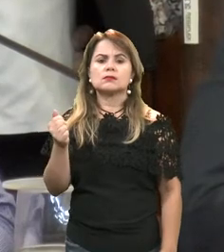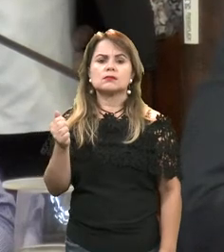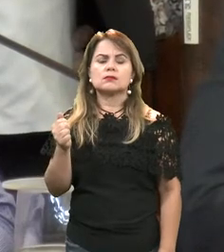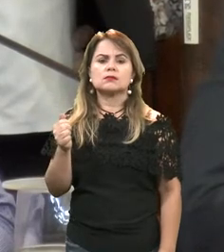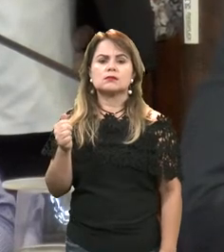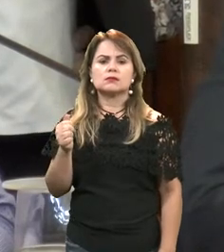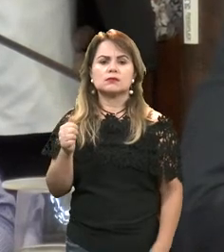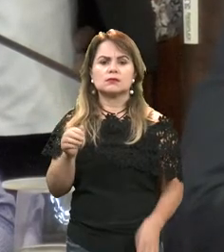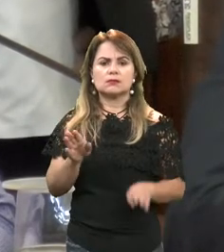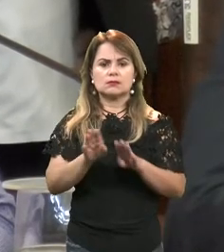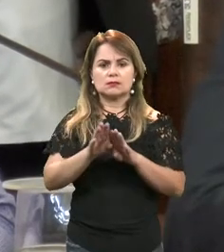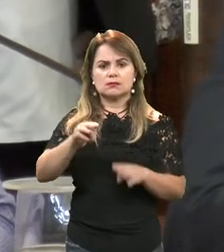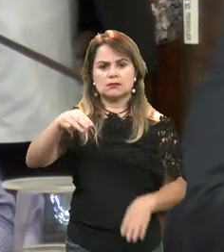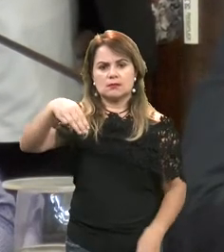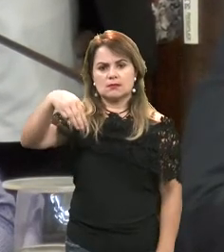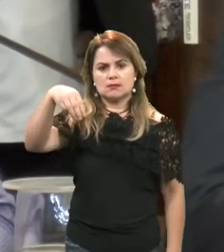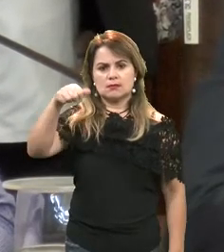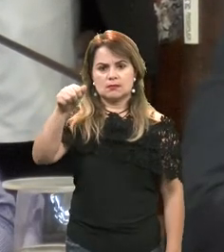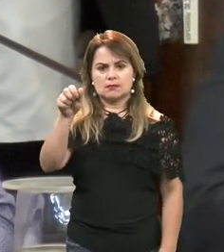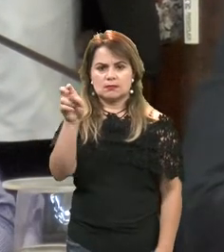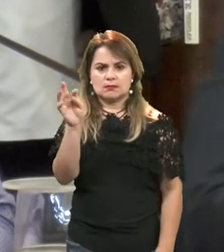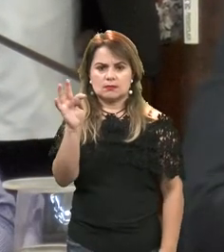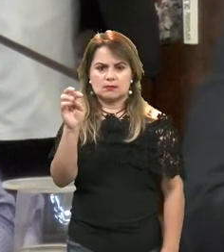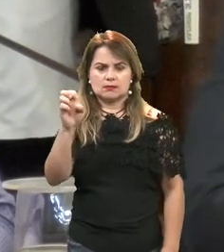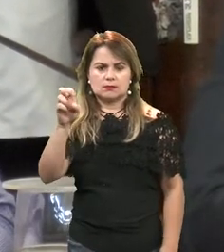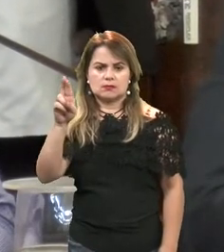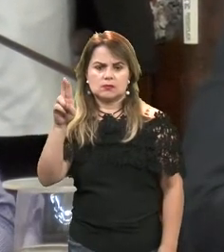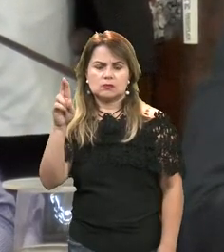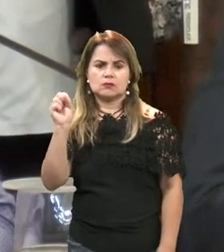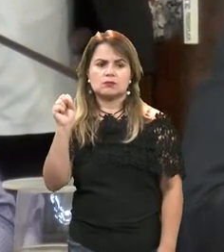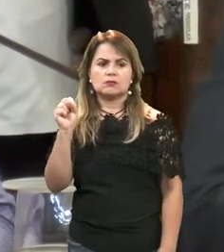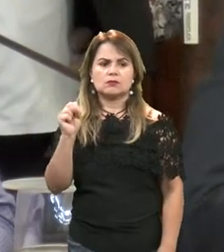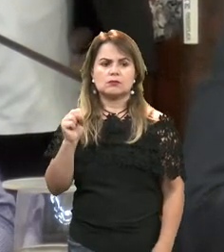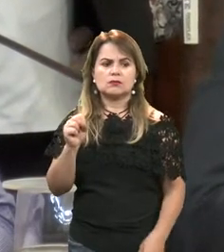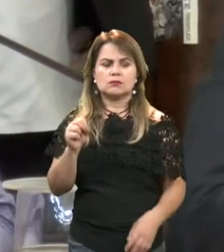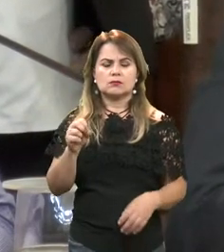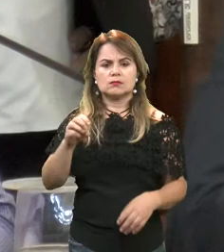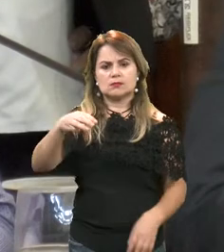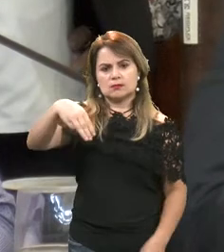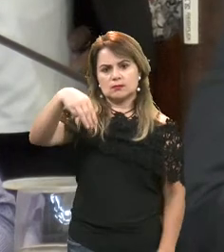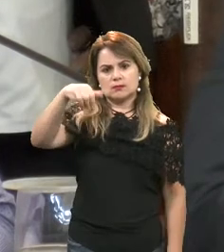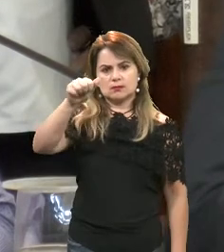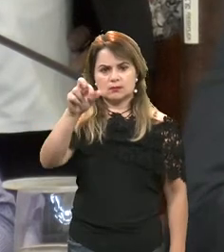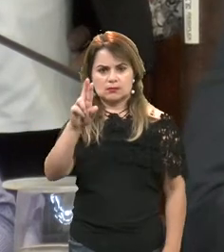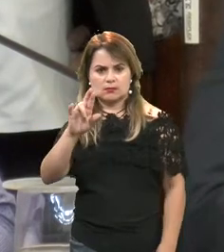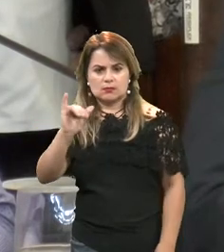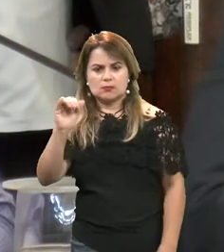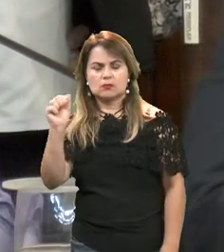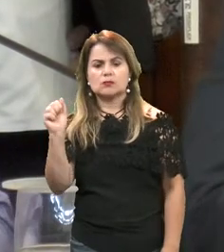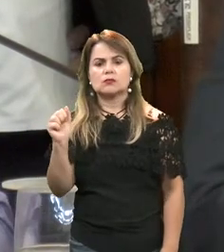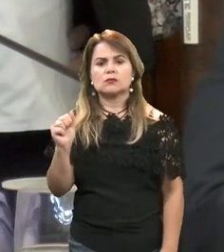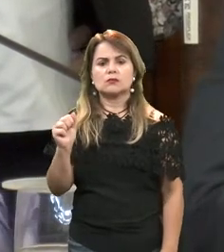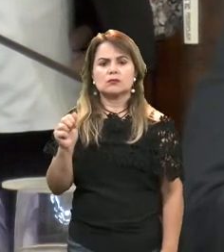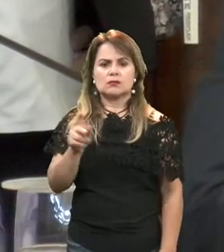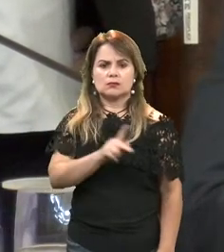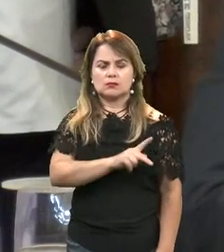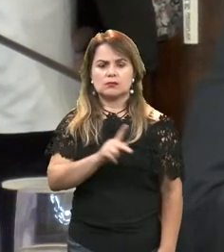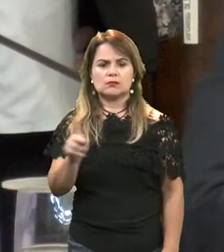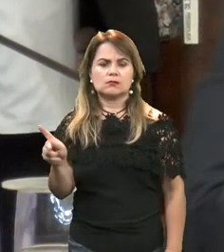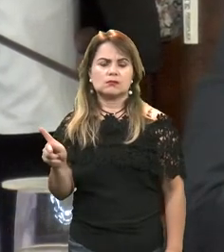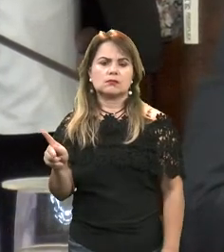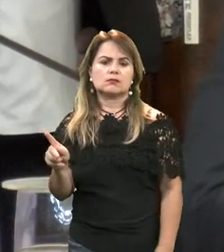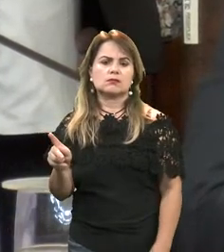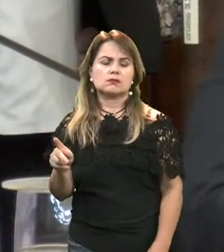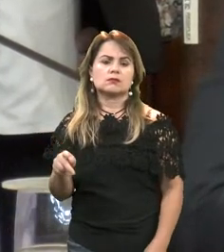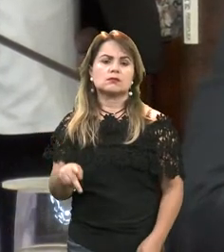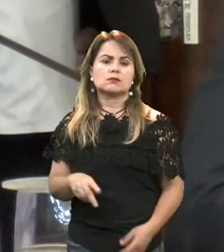da Malele, Matheus Arteiro Ferrari, voluntário da Malele, Mário César Vieira Marques, presidente do Amor